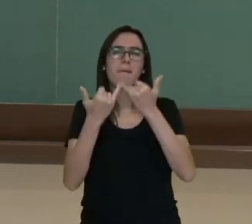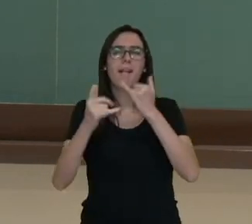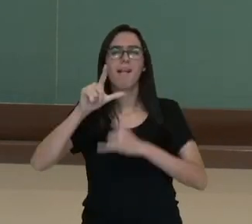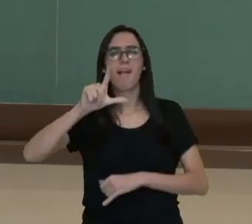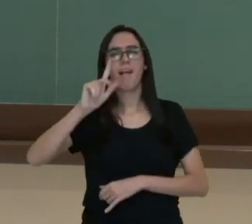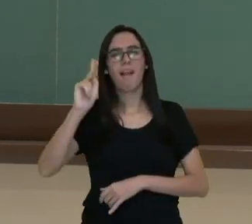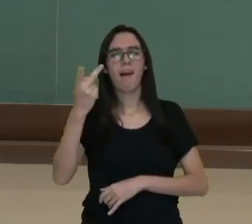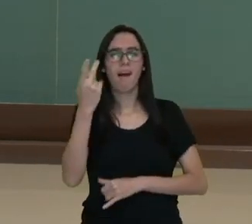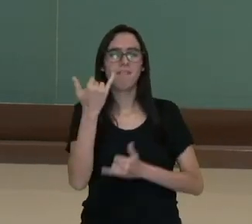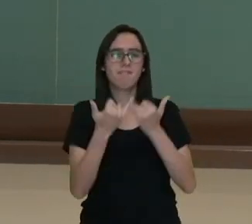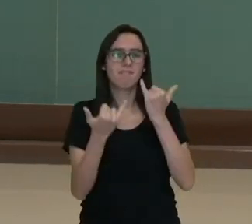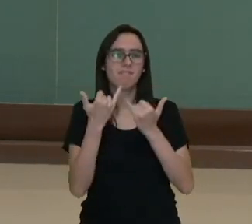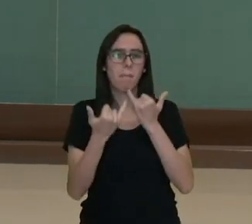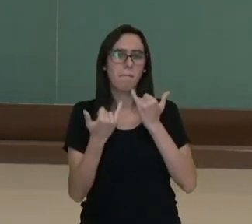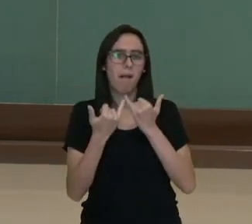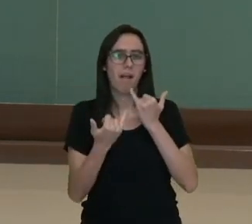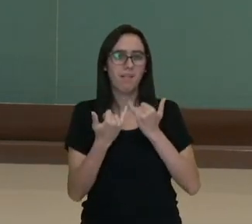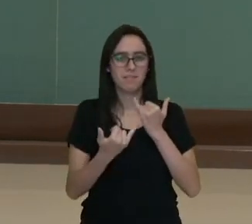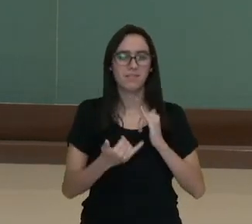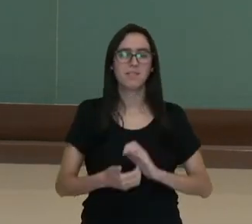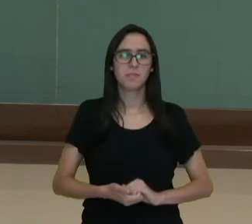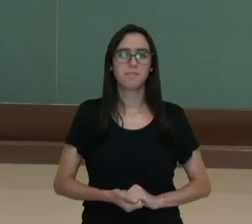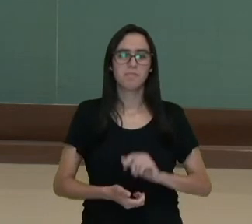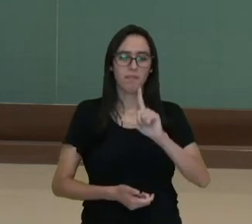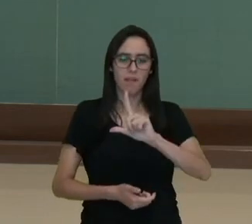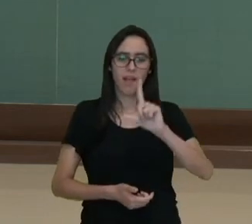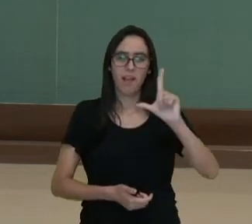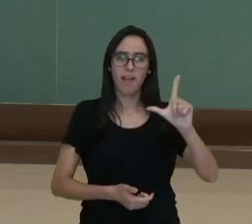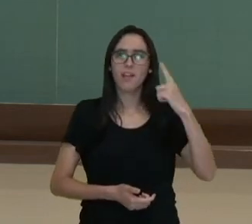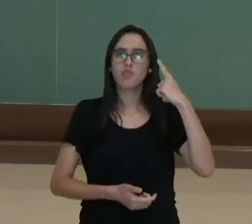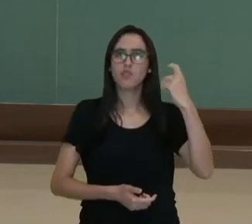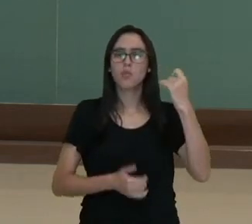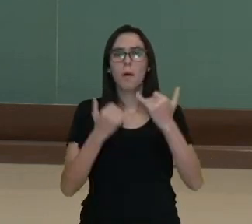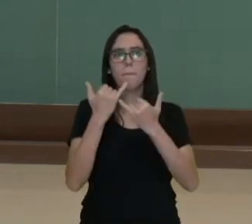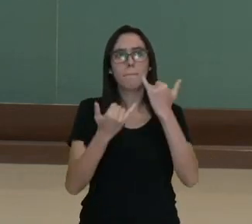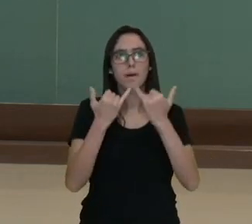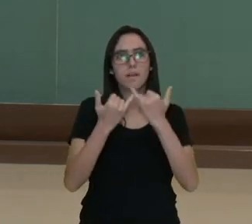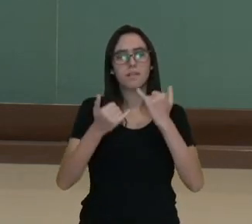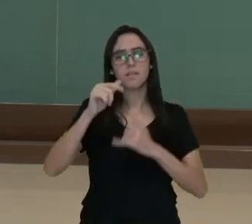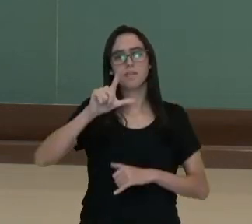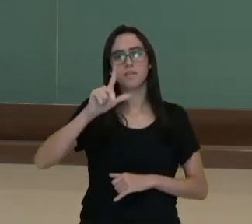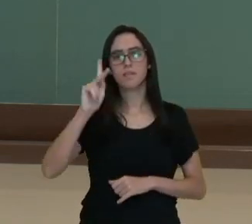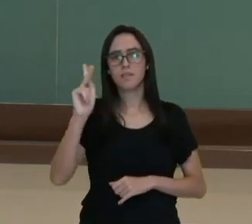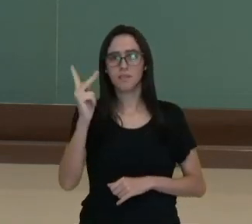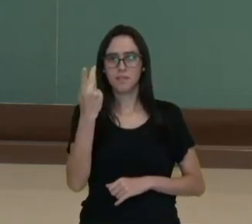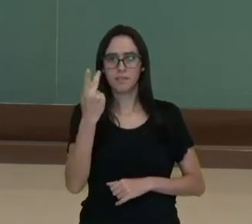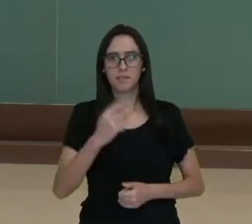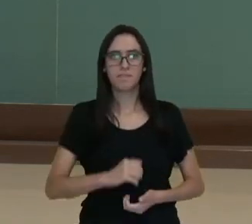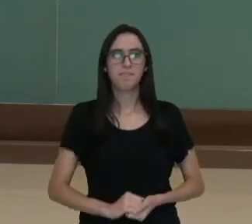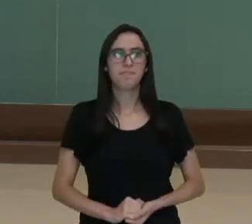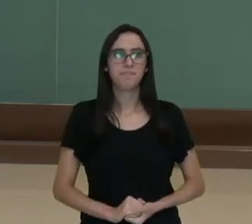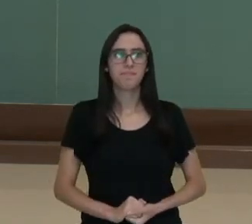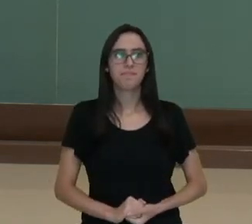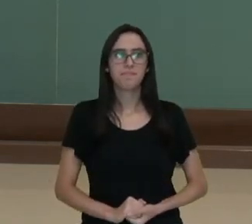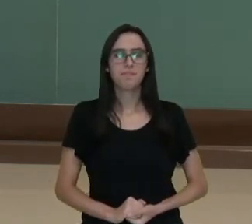fosse o mesmo som, como se nós fôssemos pronunciar, ó. Lluvia, llegar,